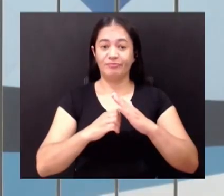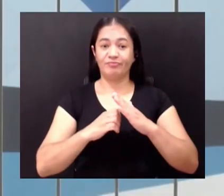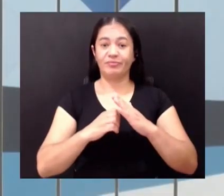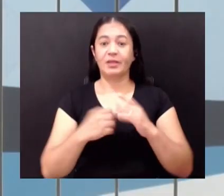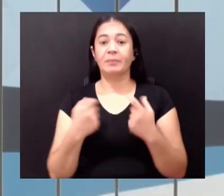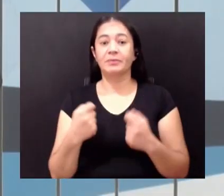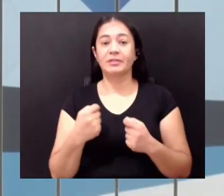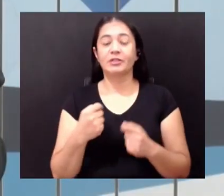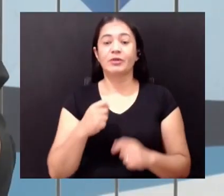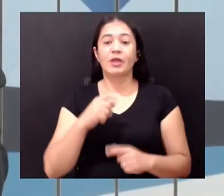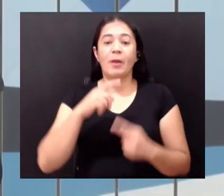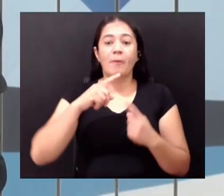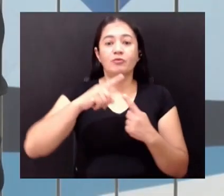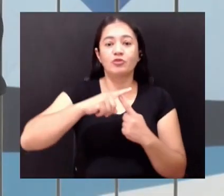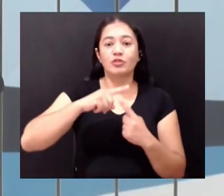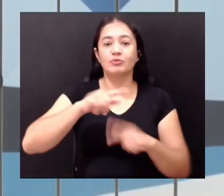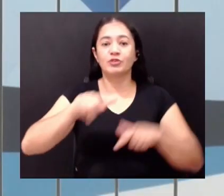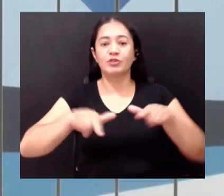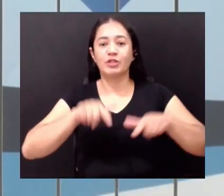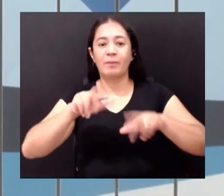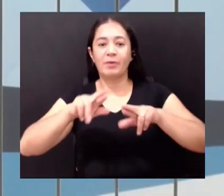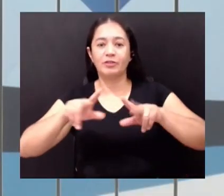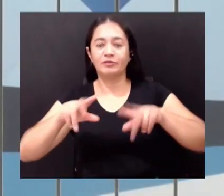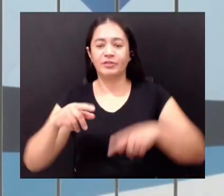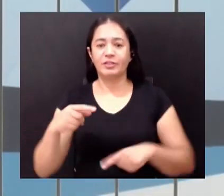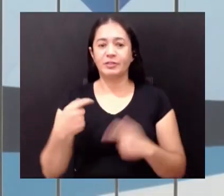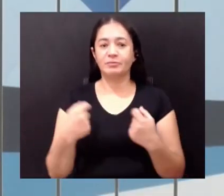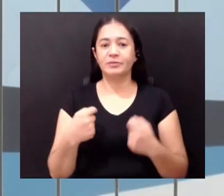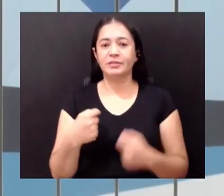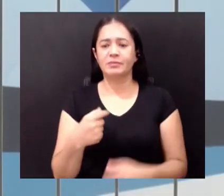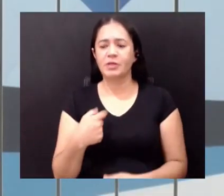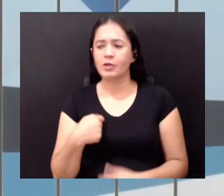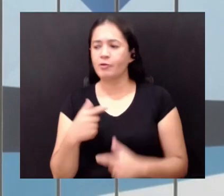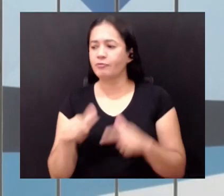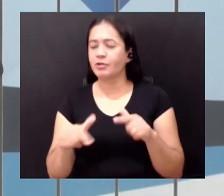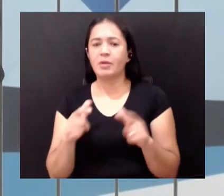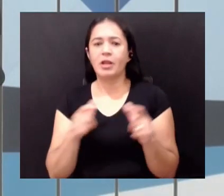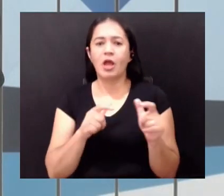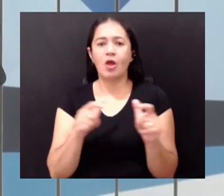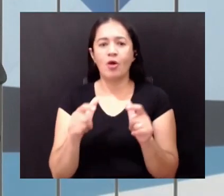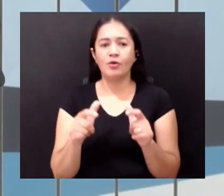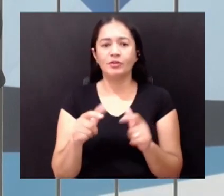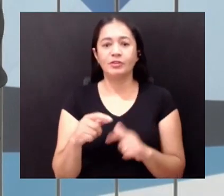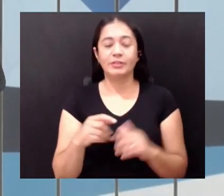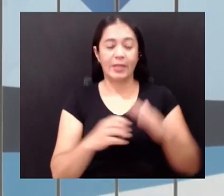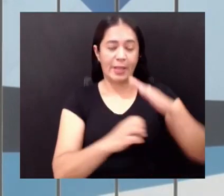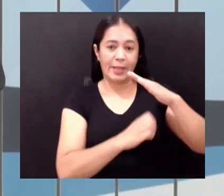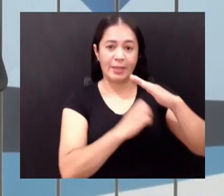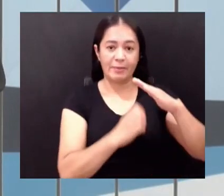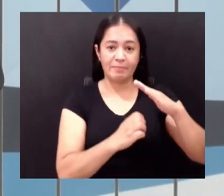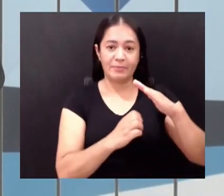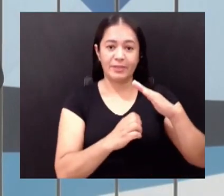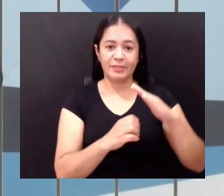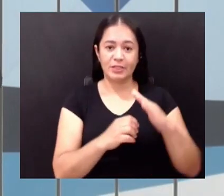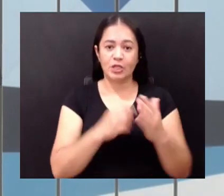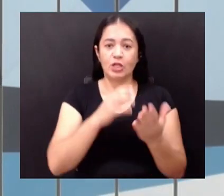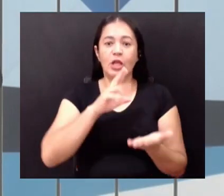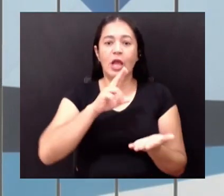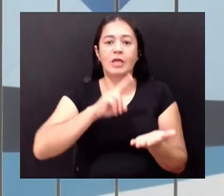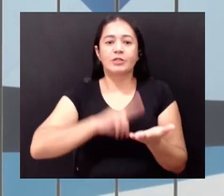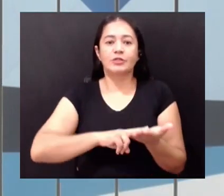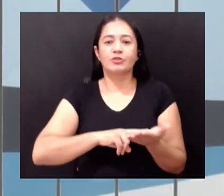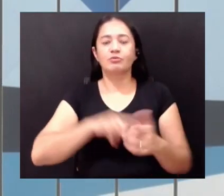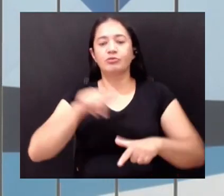onde eu me atraio, onde eu prefiro trabalhar. Então, enquanto a gente tem empresas que adotam ainda um modelo remoto, um modelo híbrido,